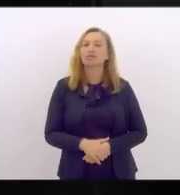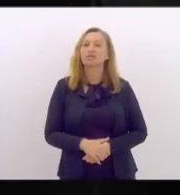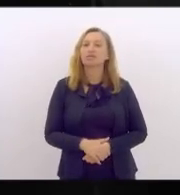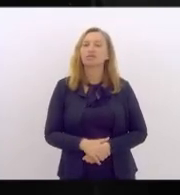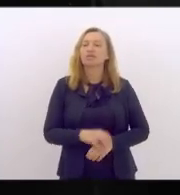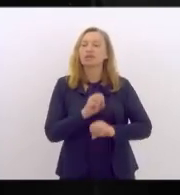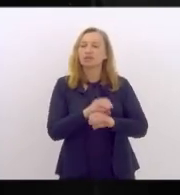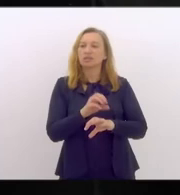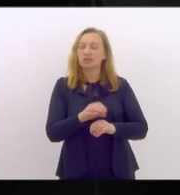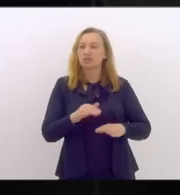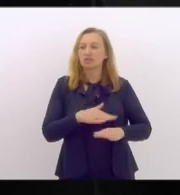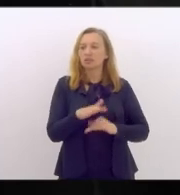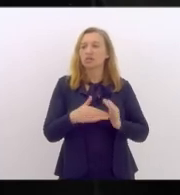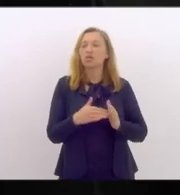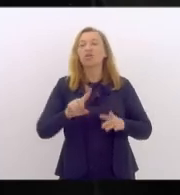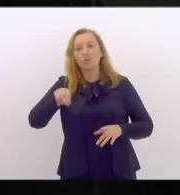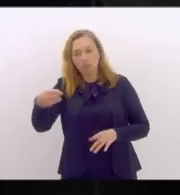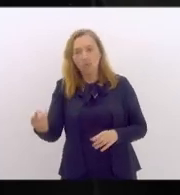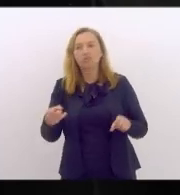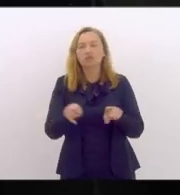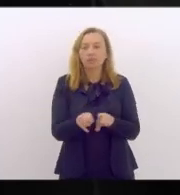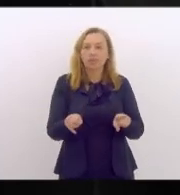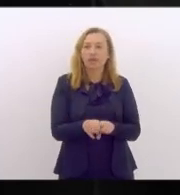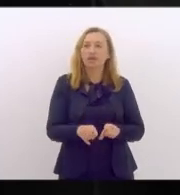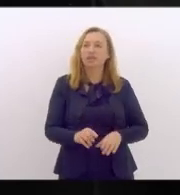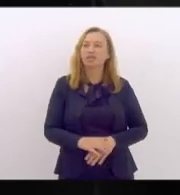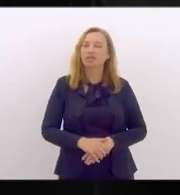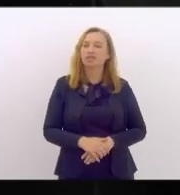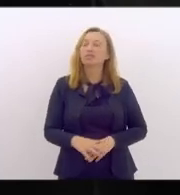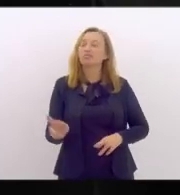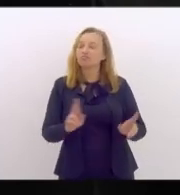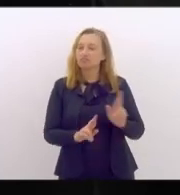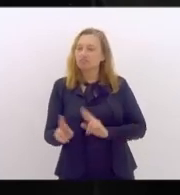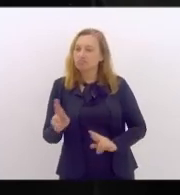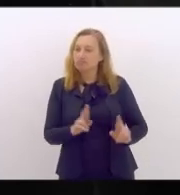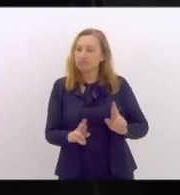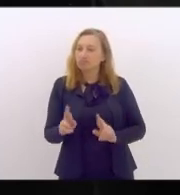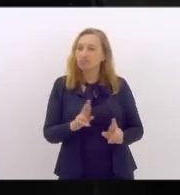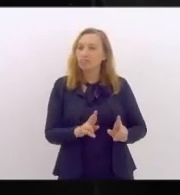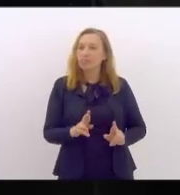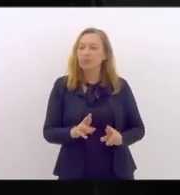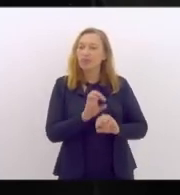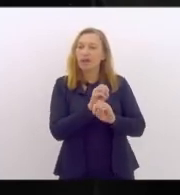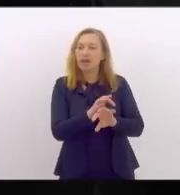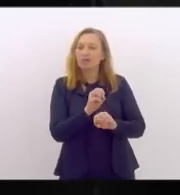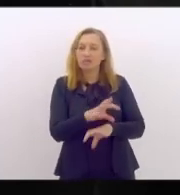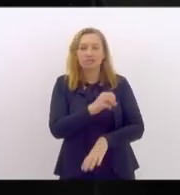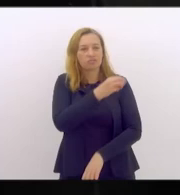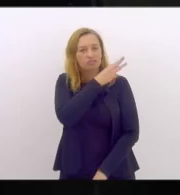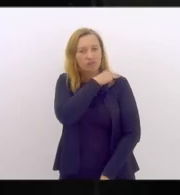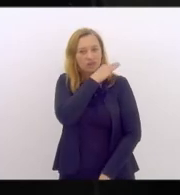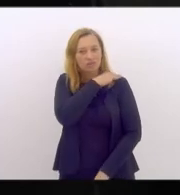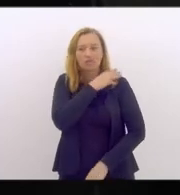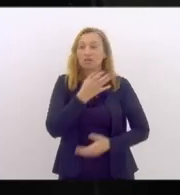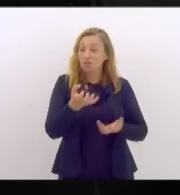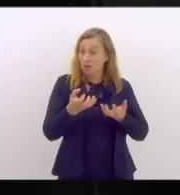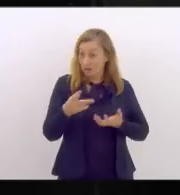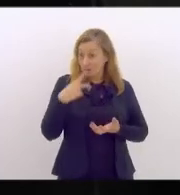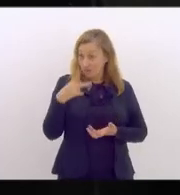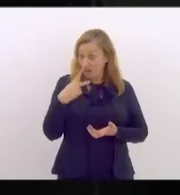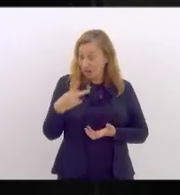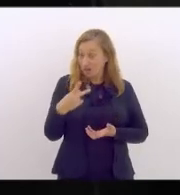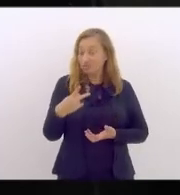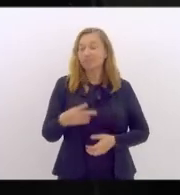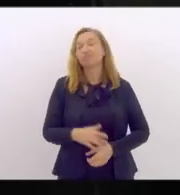menção educação integral um outro ponto importante ainda é o ponto relacionado ao ensino médio e eu quero é que dizer da